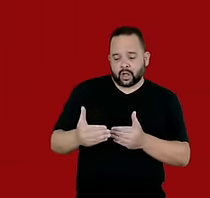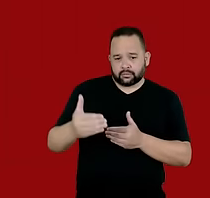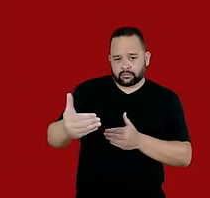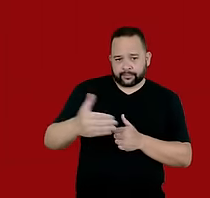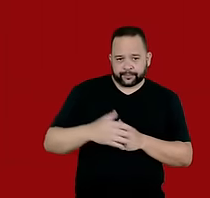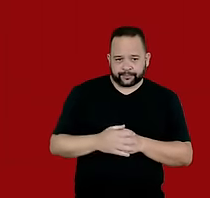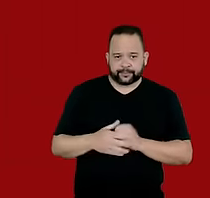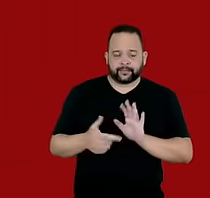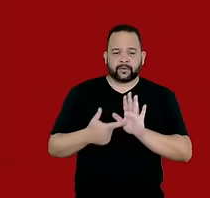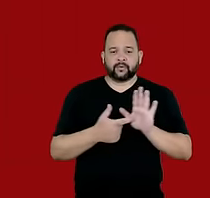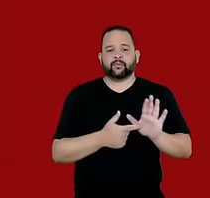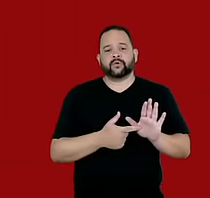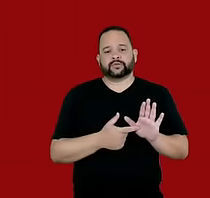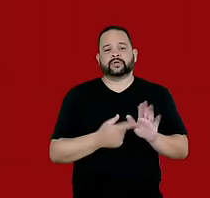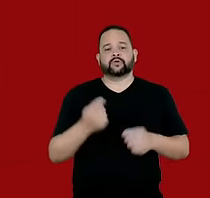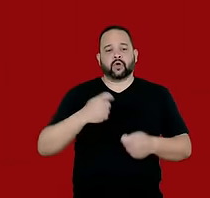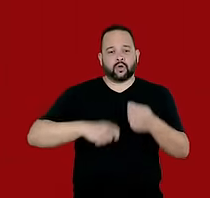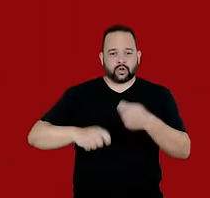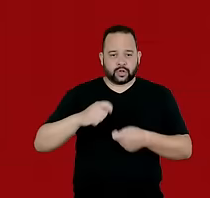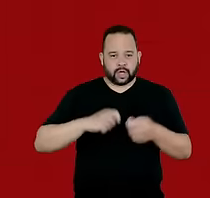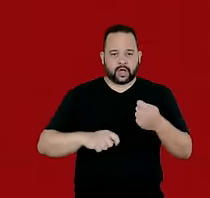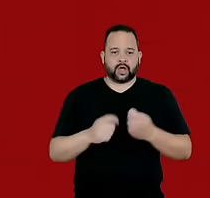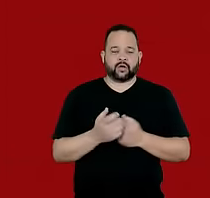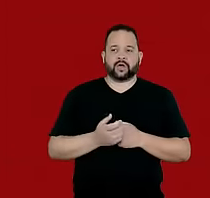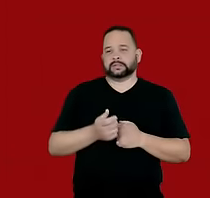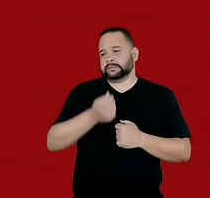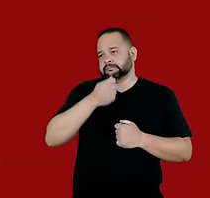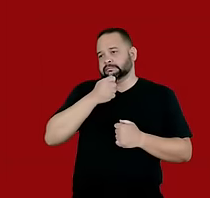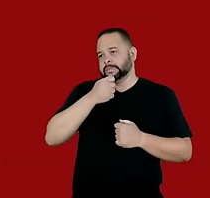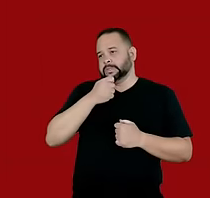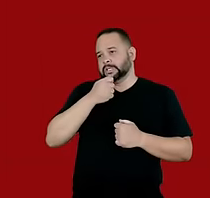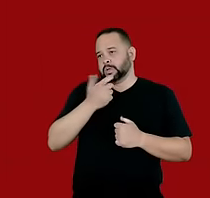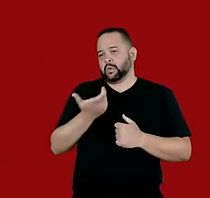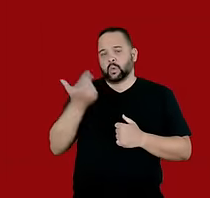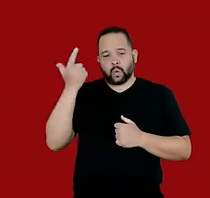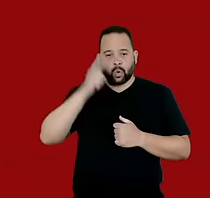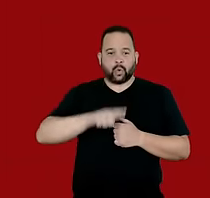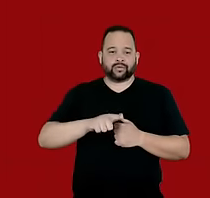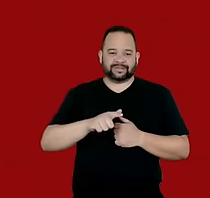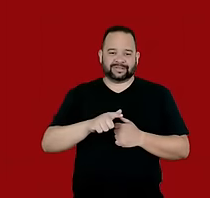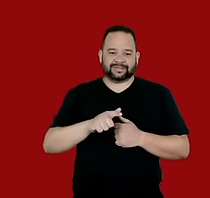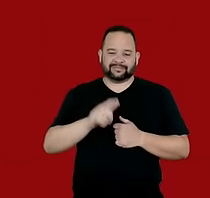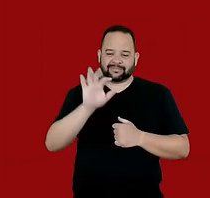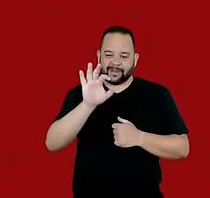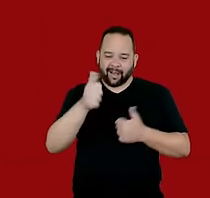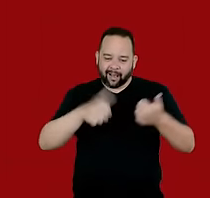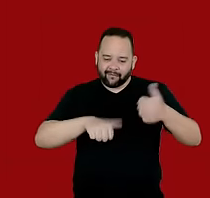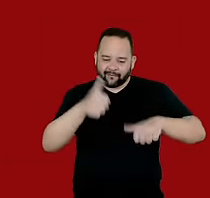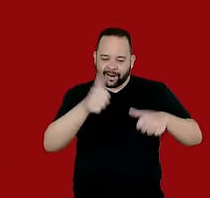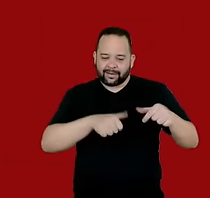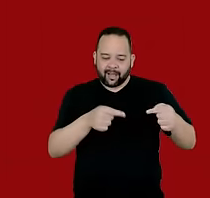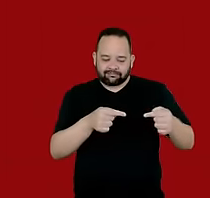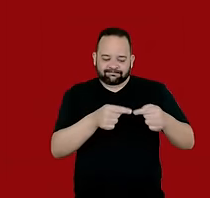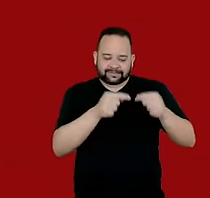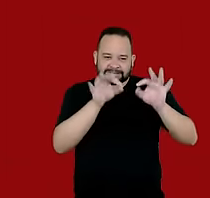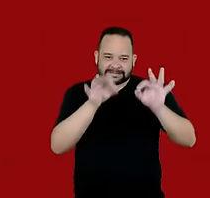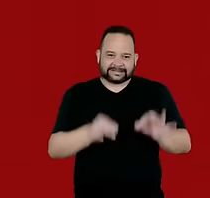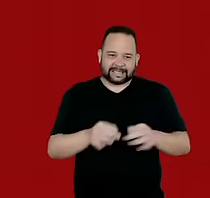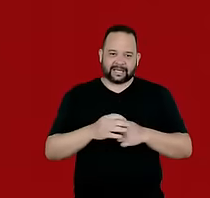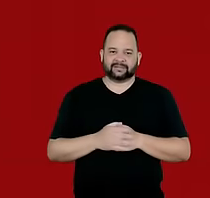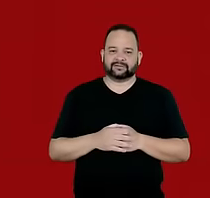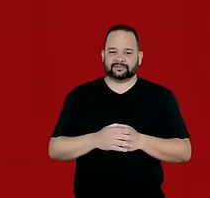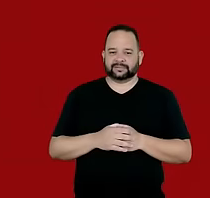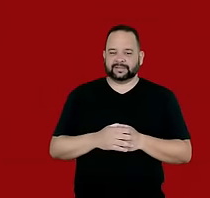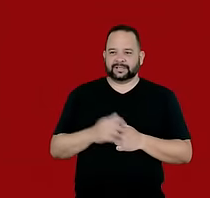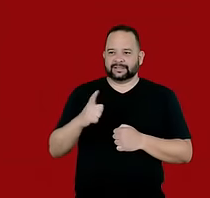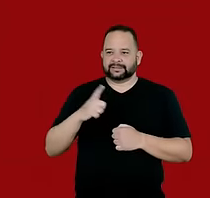o mercado de uma certa forma não conseguiu eh estimar o crescimento tem toda uma conversa se o crescimento estrutural brasileiro ele melhorou nos últimos anos